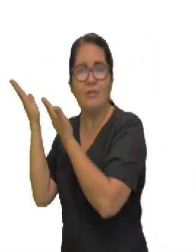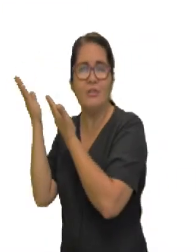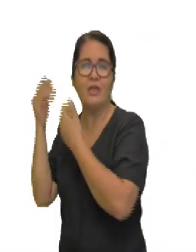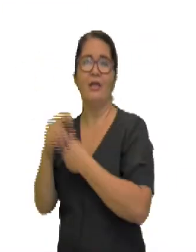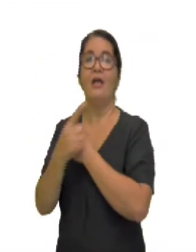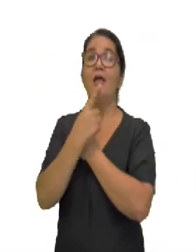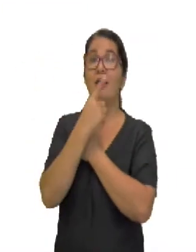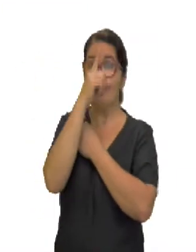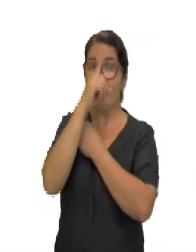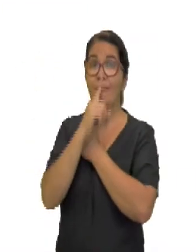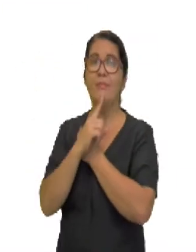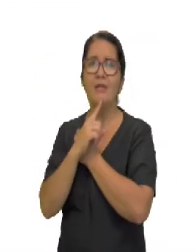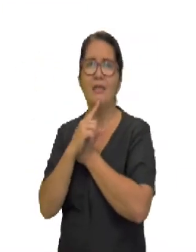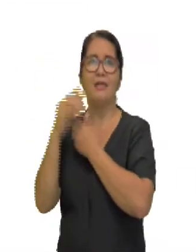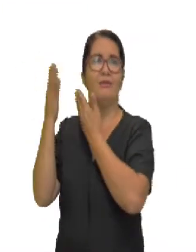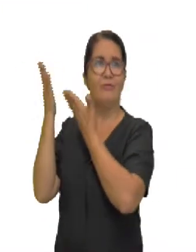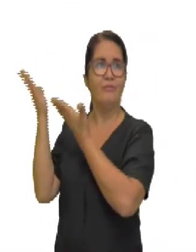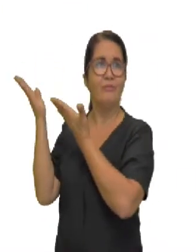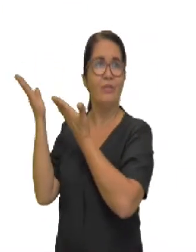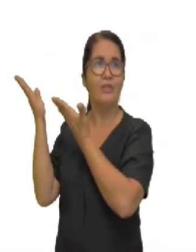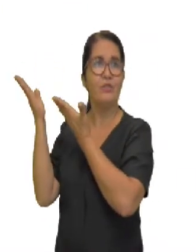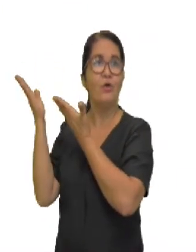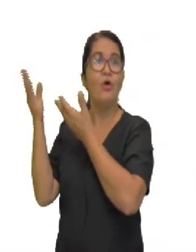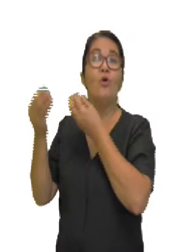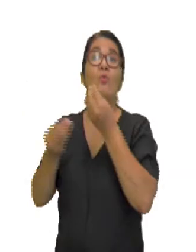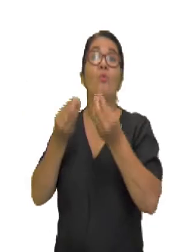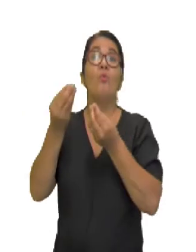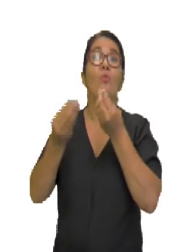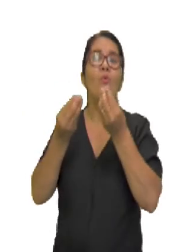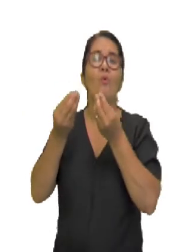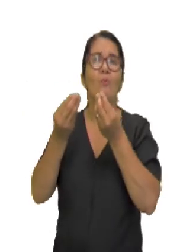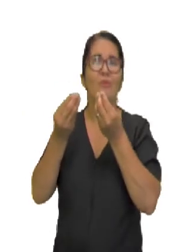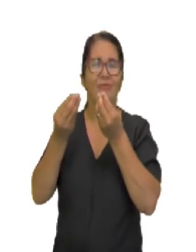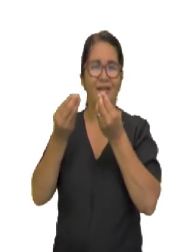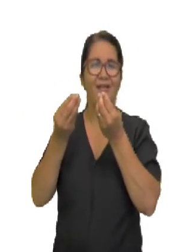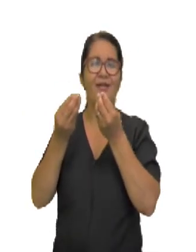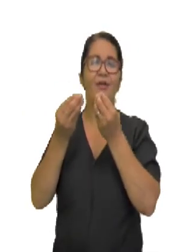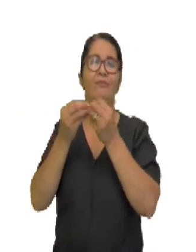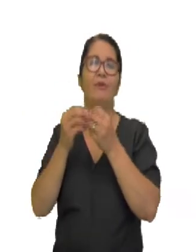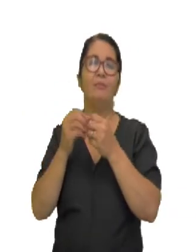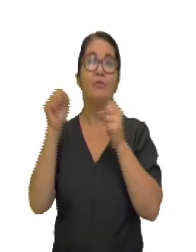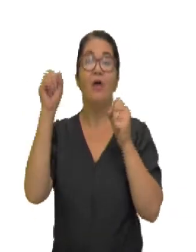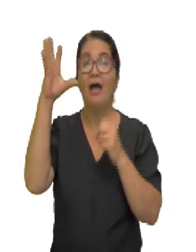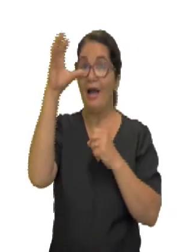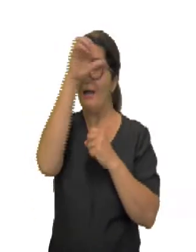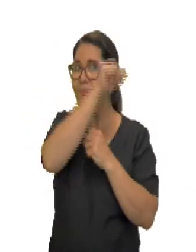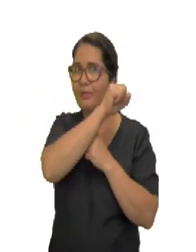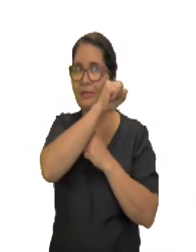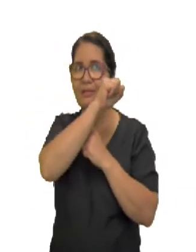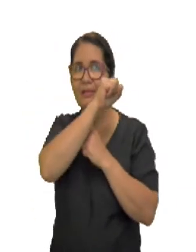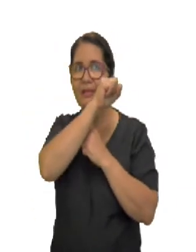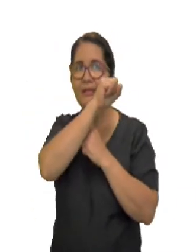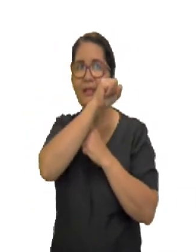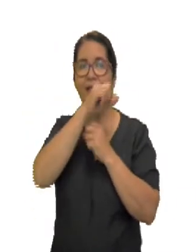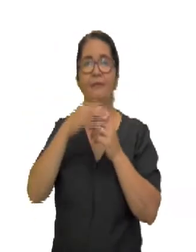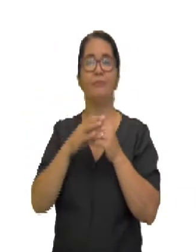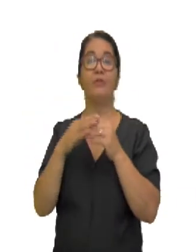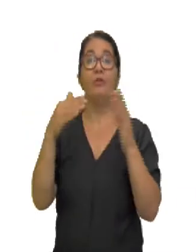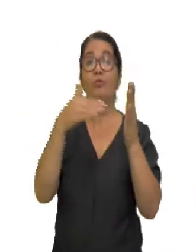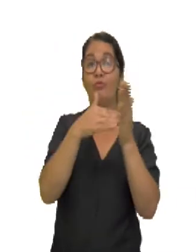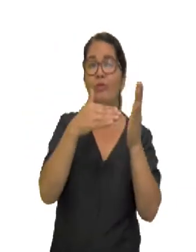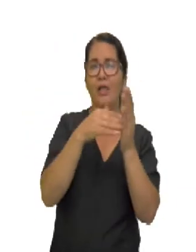tenho a presença dessa palavra. Eu tenho sufixo. Isso. São essas terminações no final aqui